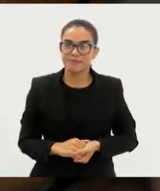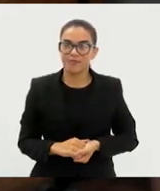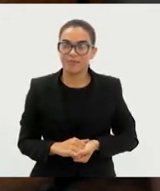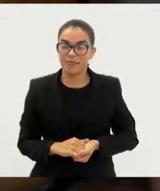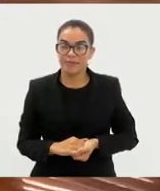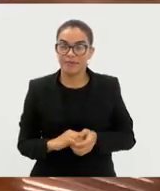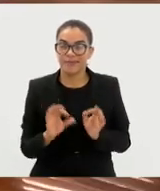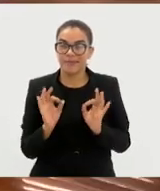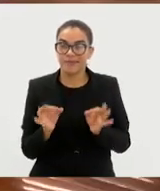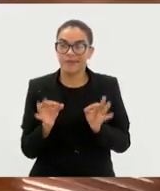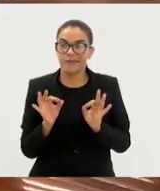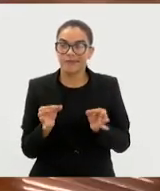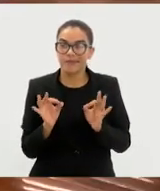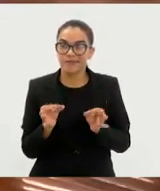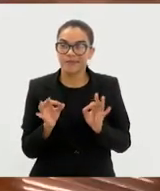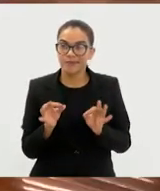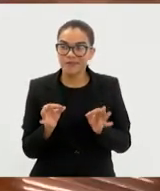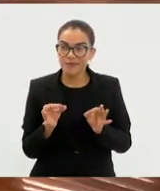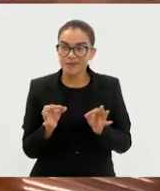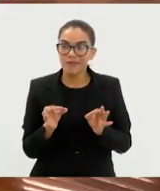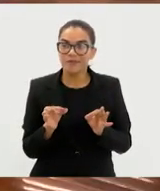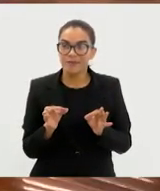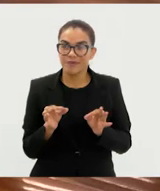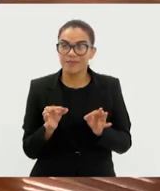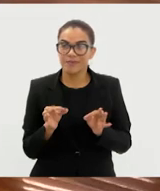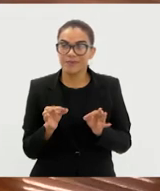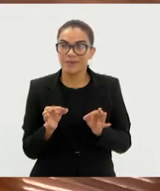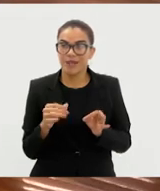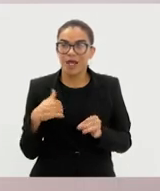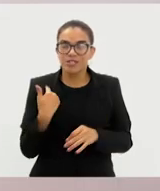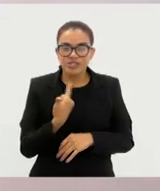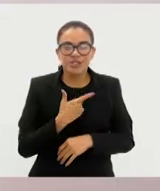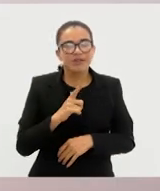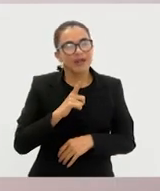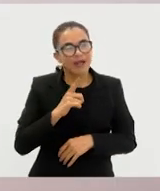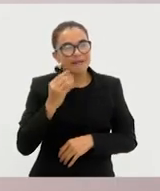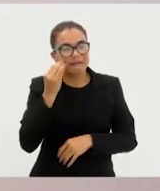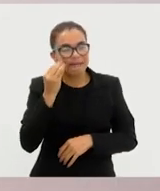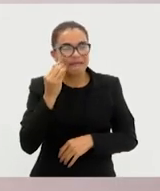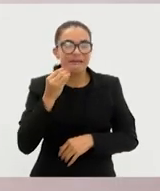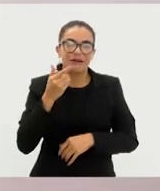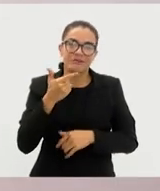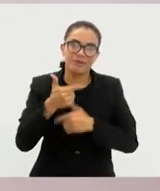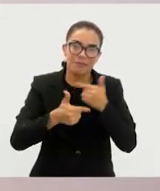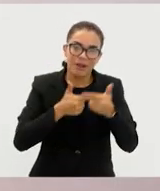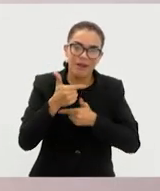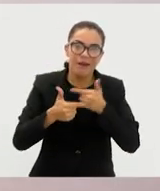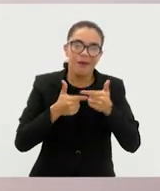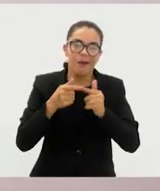É. Assim, nós estamos tocando projetos de modernização das barreiras. Eu mesmo